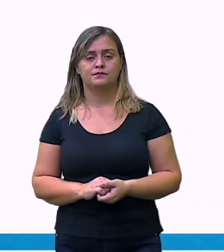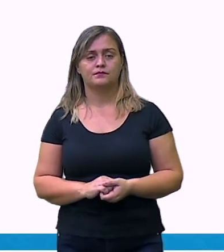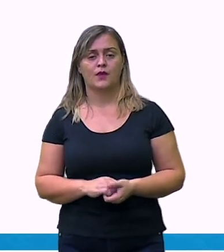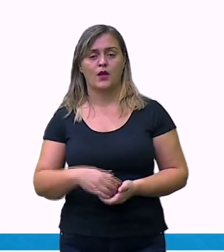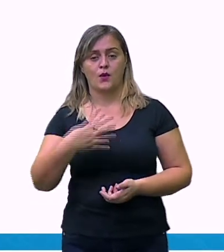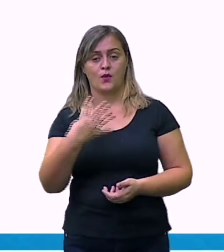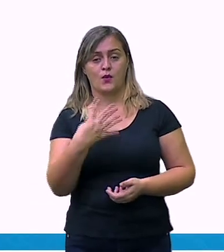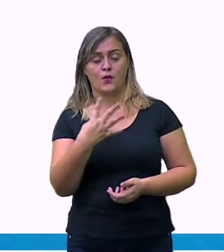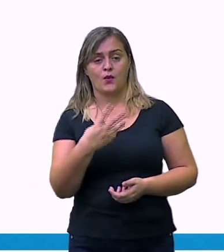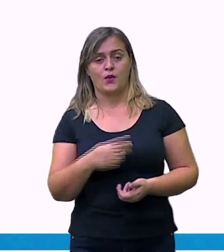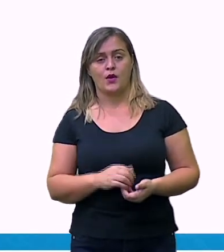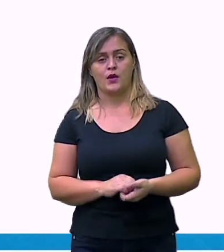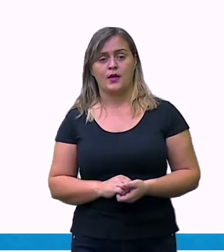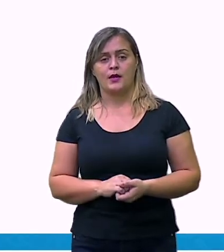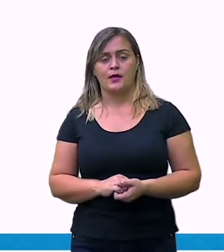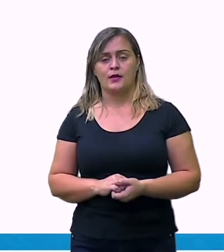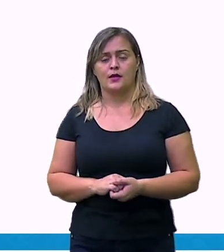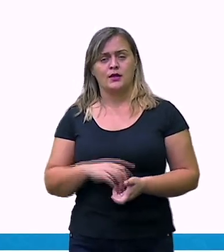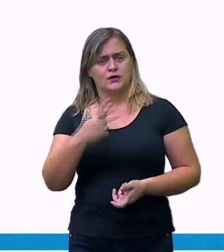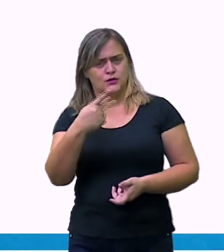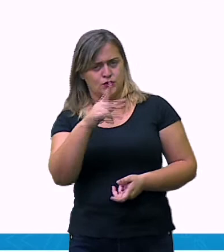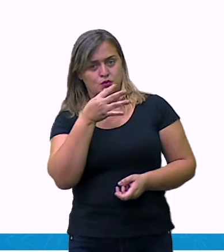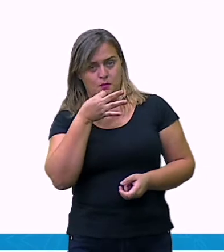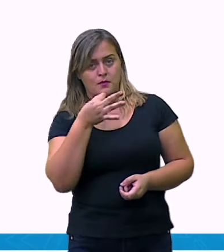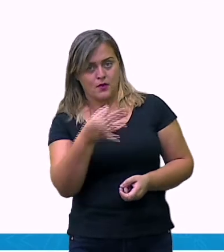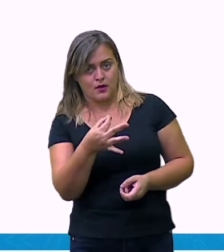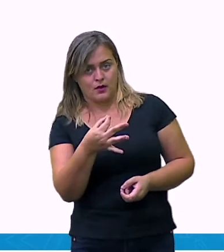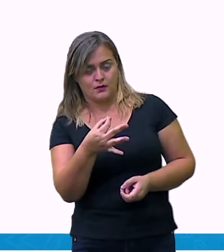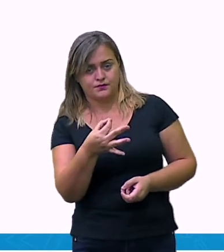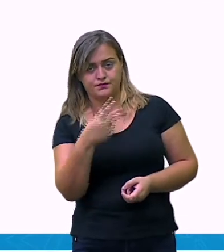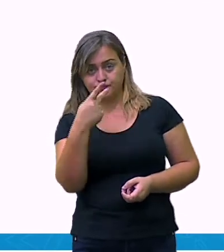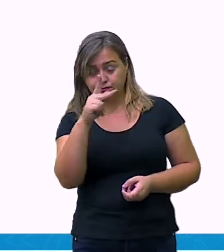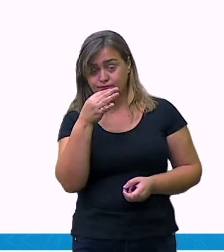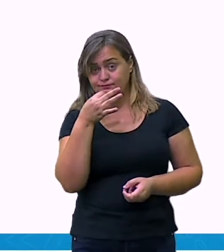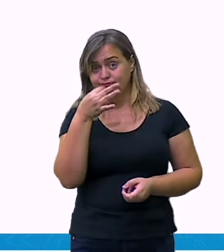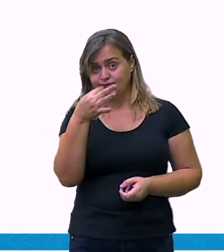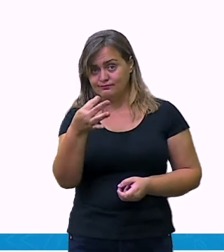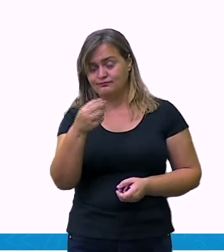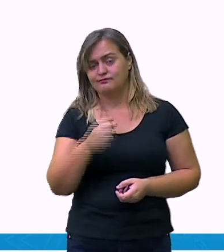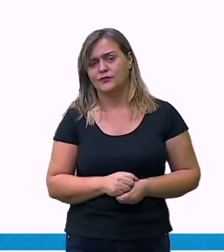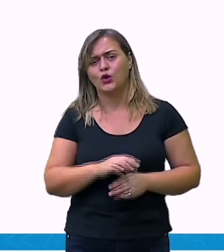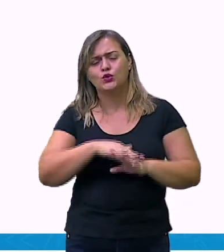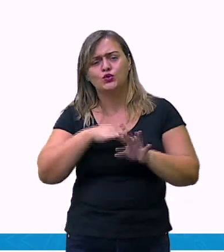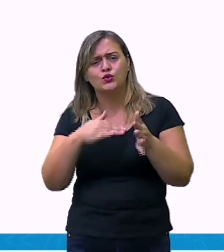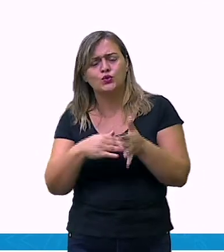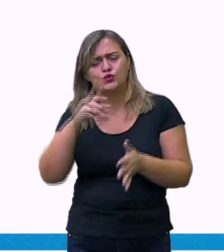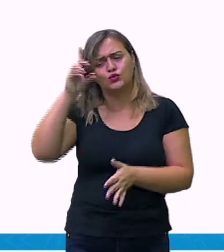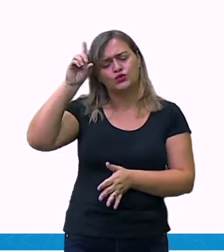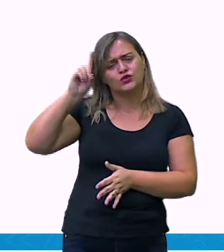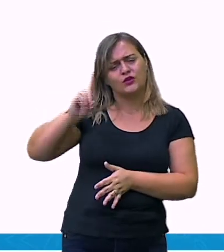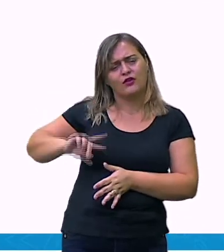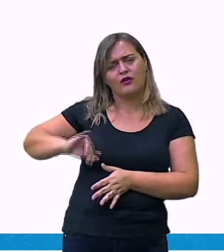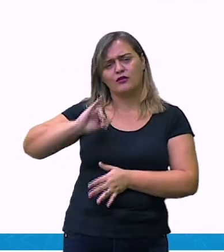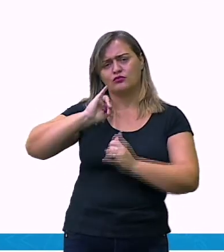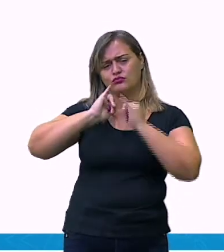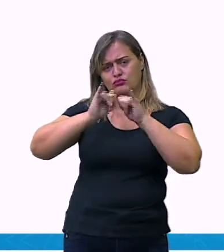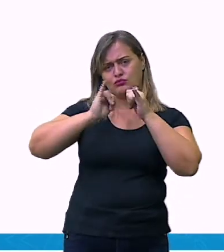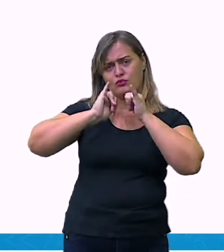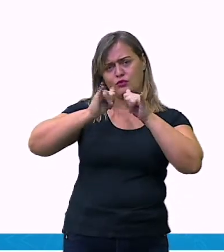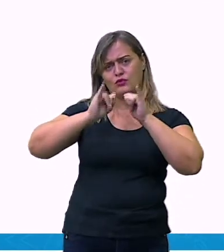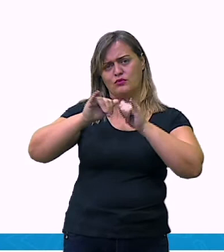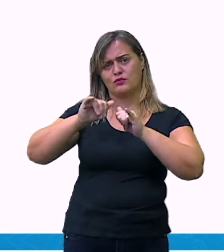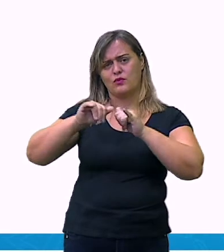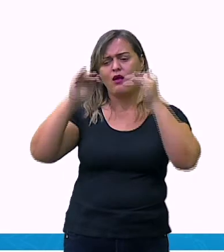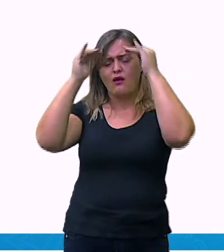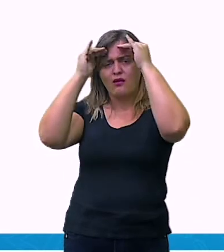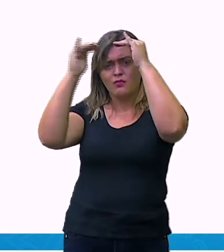Questão 4. Em sua opinião, os direitos citados nessa declaração são respeitados no